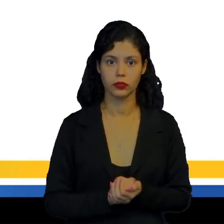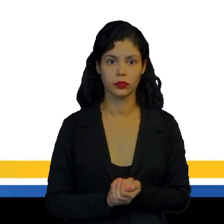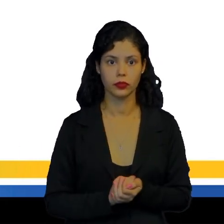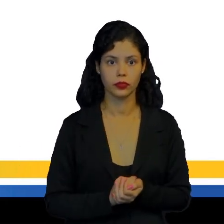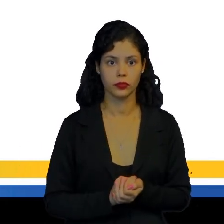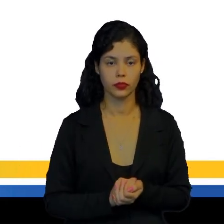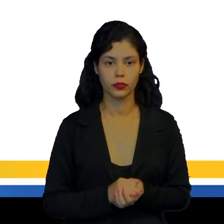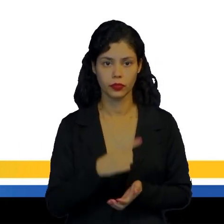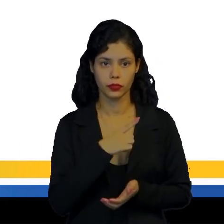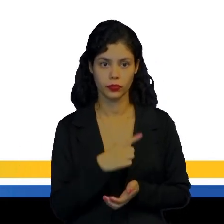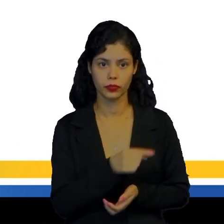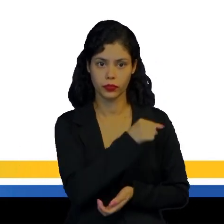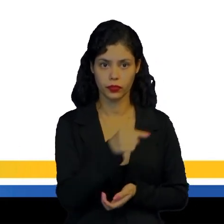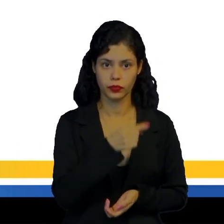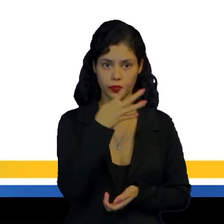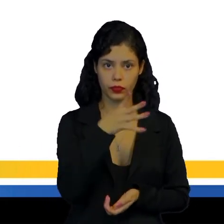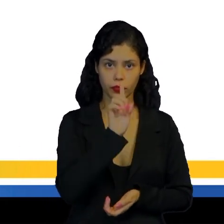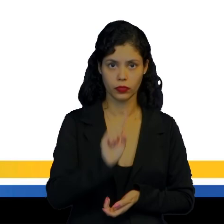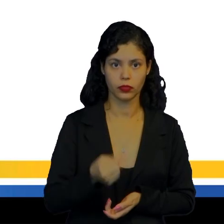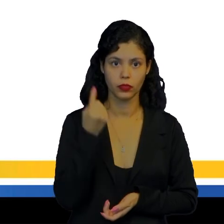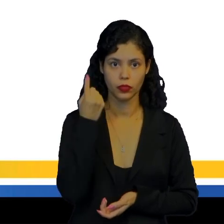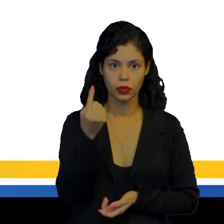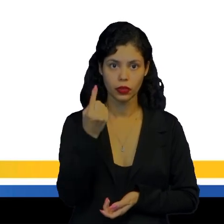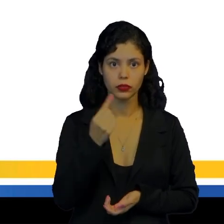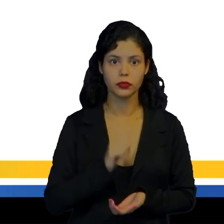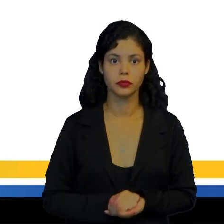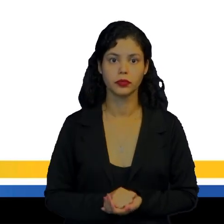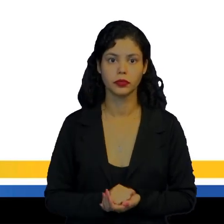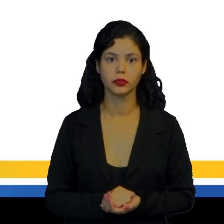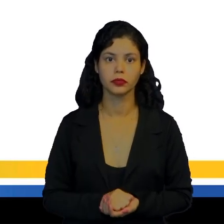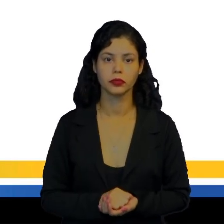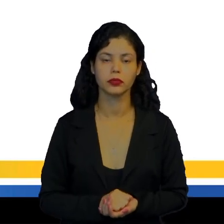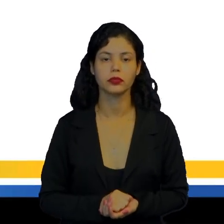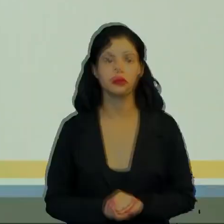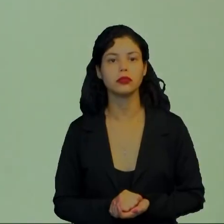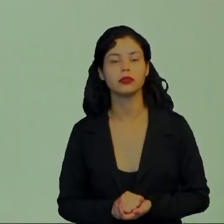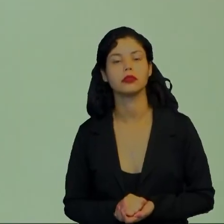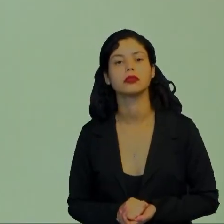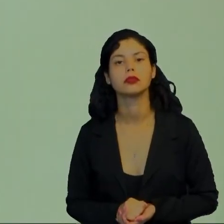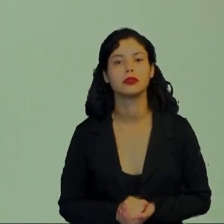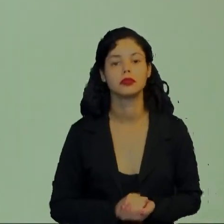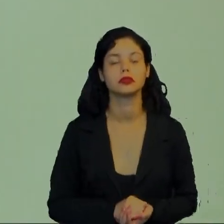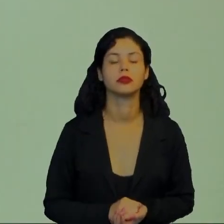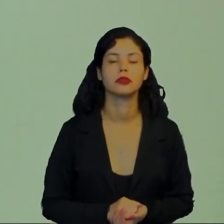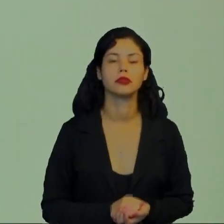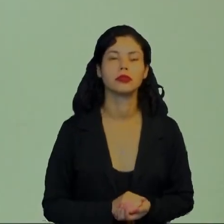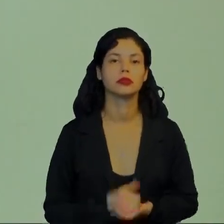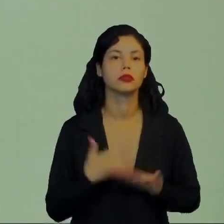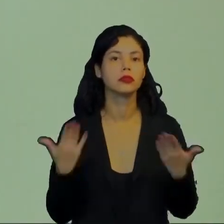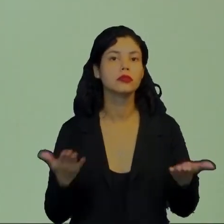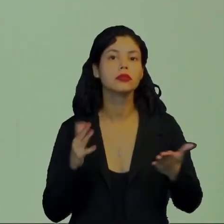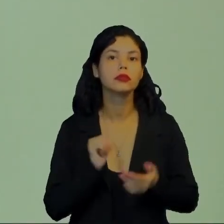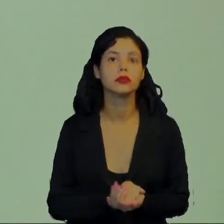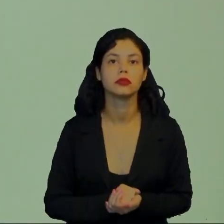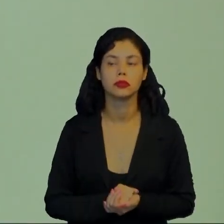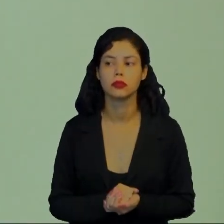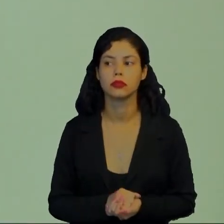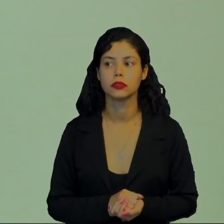aí, eu tenho a solução do meu problema aí, da minha equação exponencial. Então, pessoal,